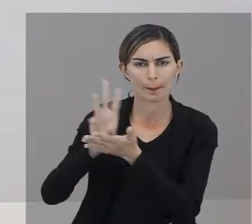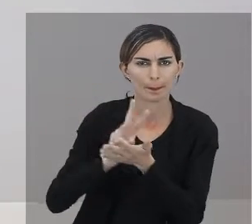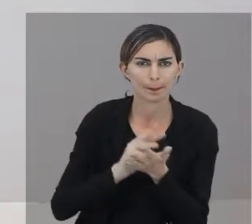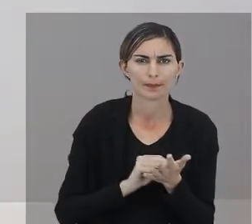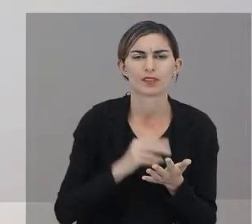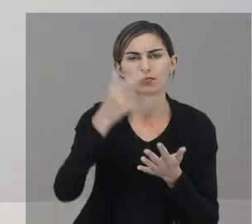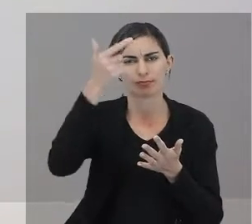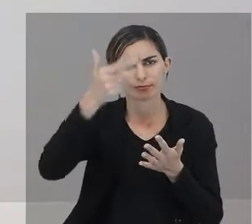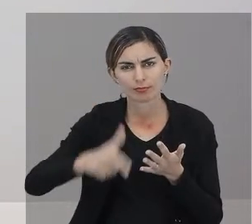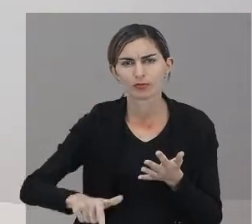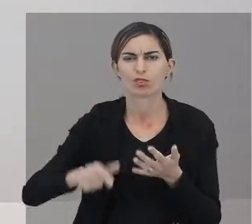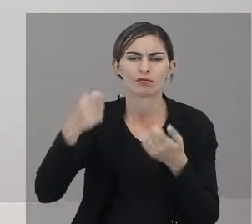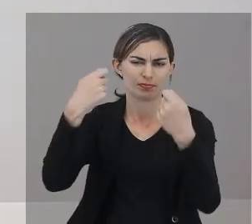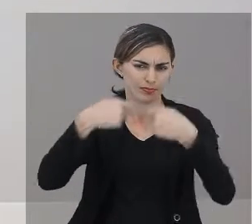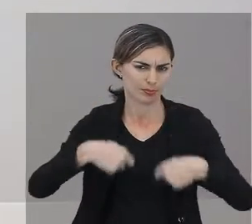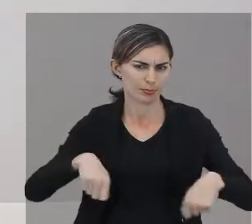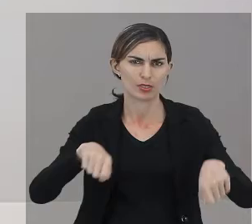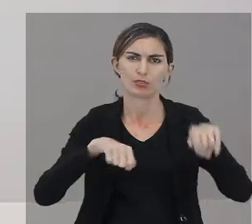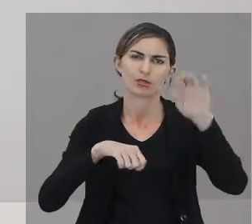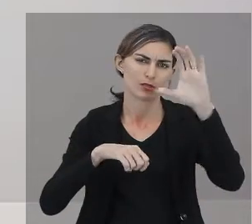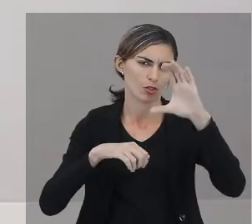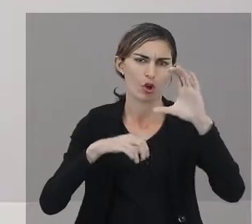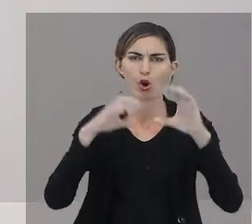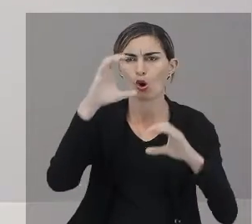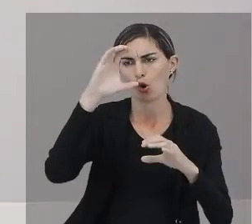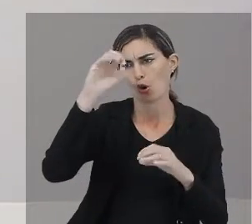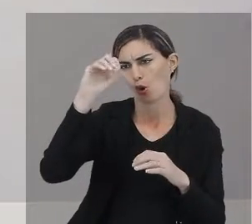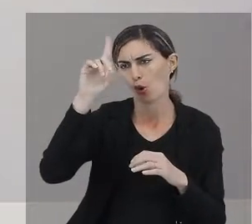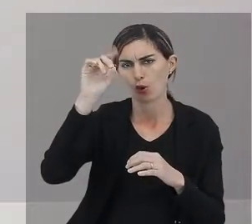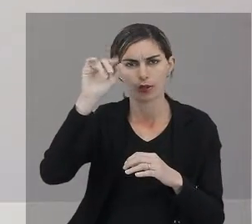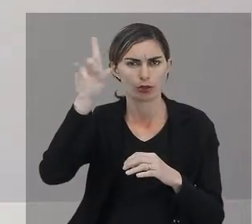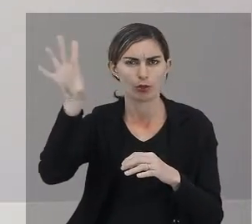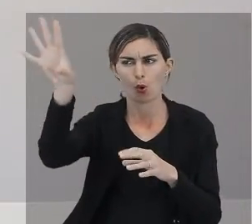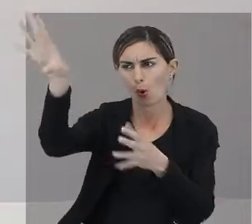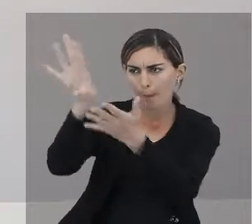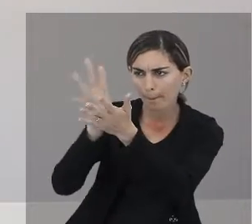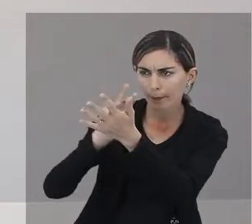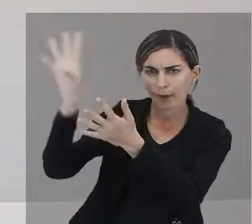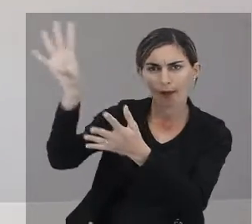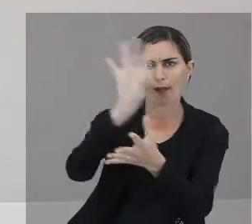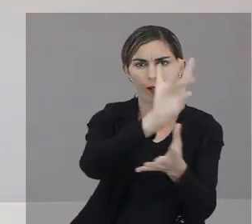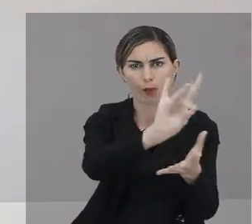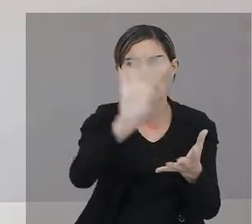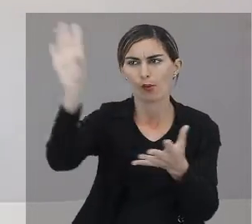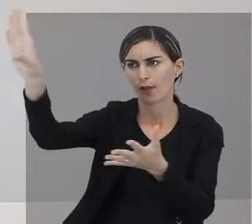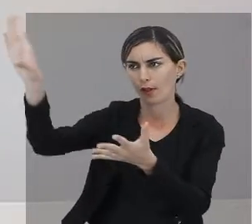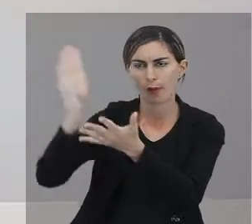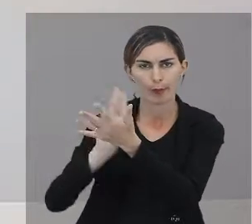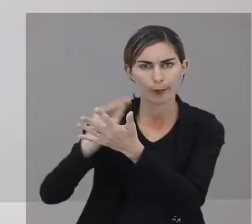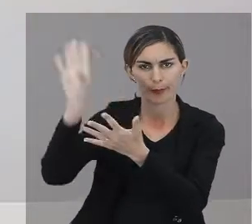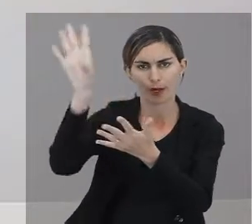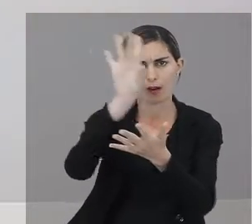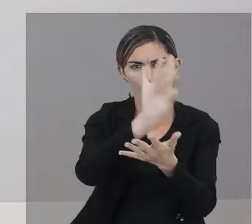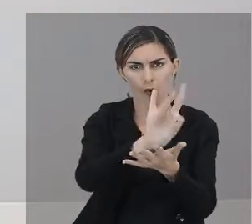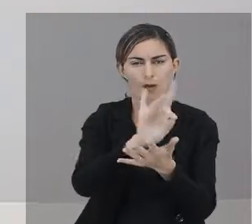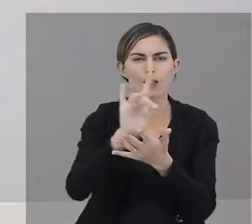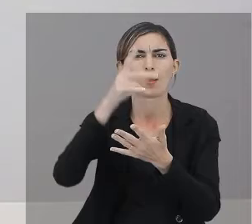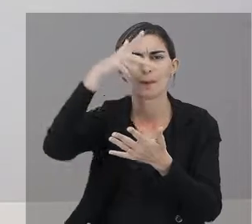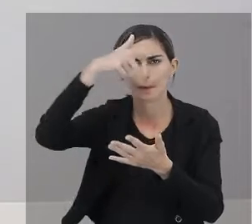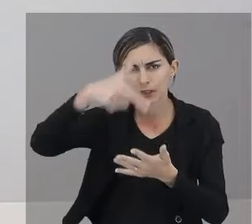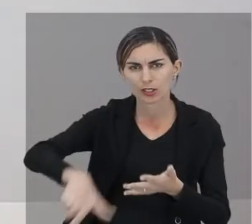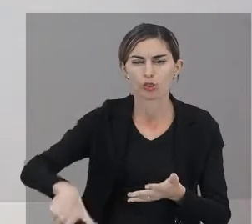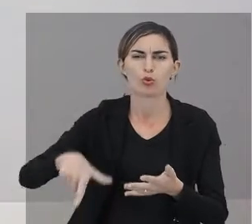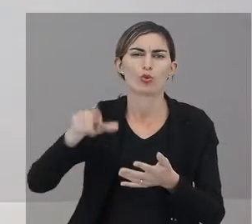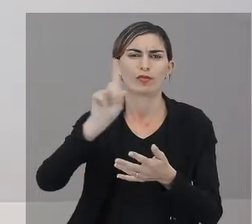repetição. Então você não precisa pegar um código, copiar, colar novamente, colar novamente, colar novamente para repetir